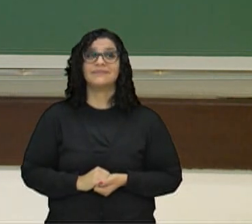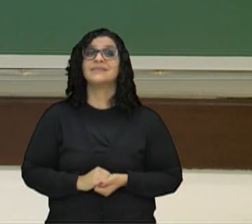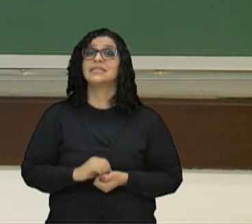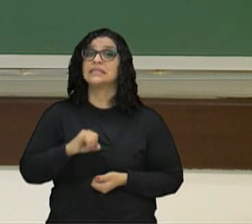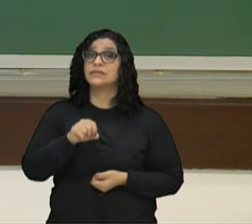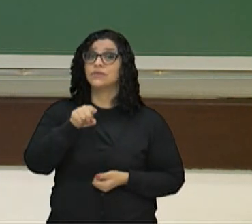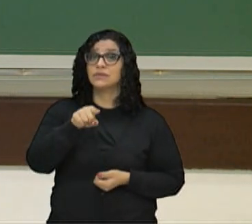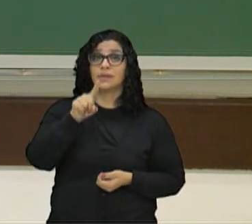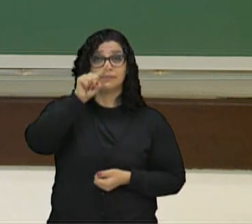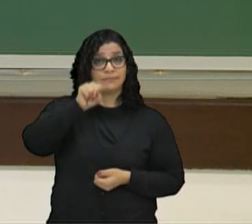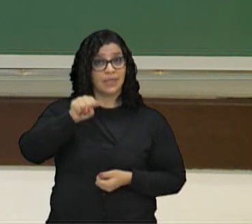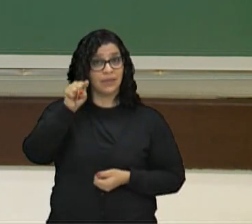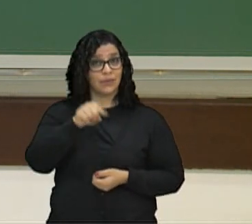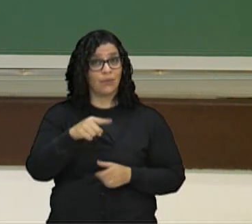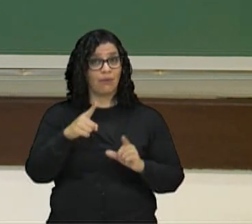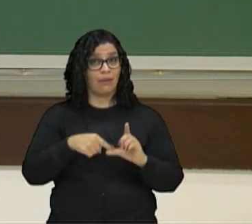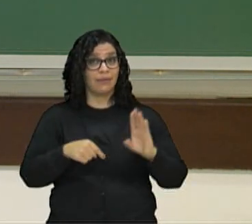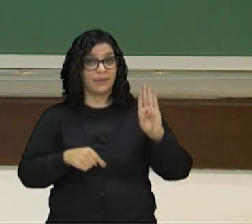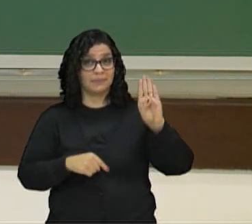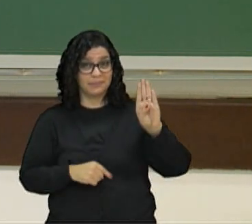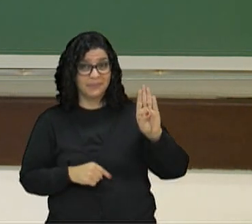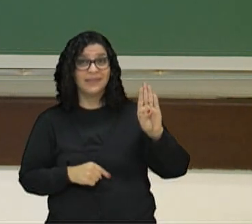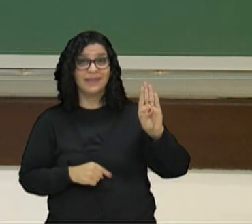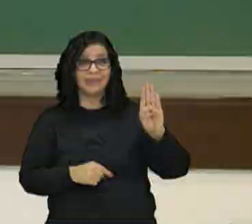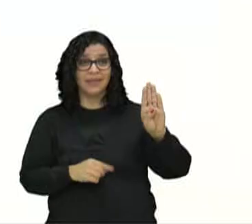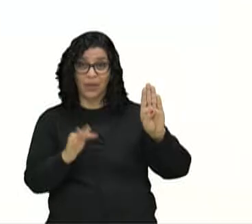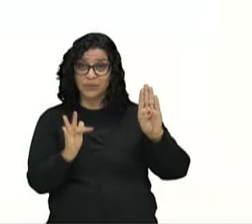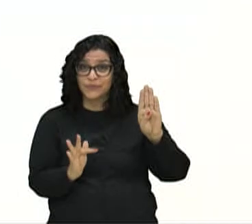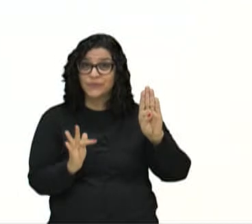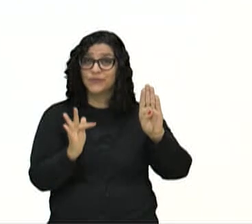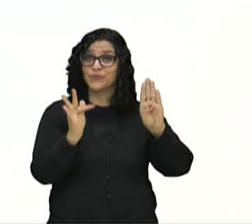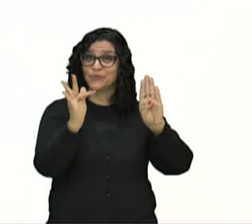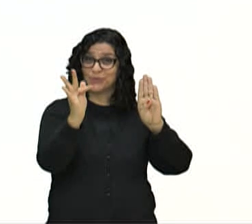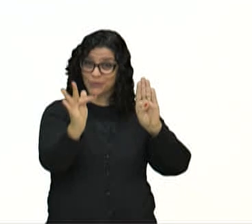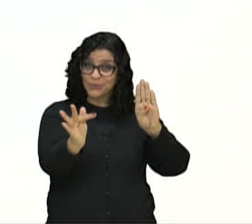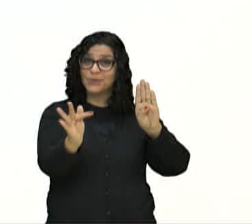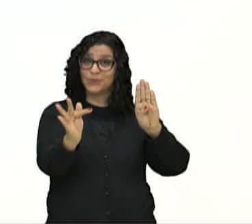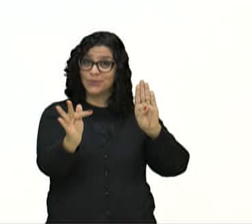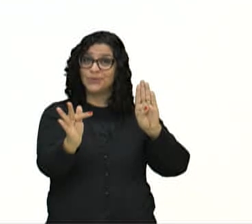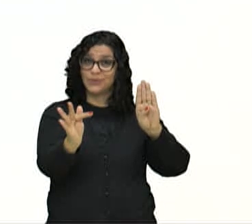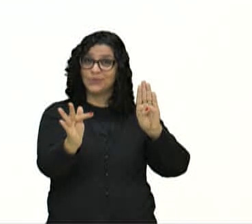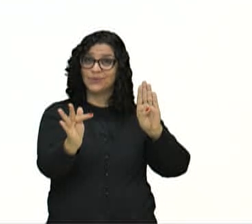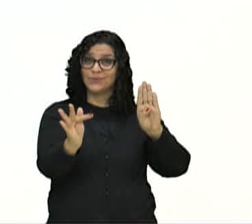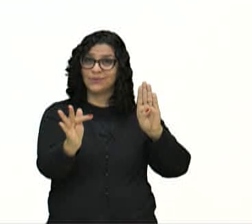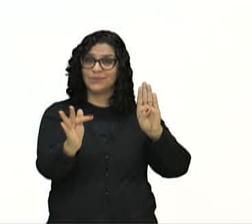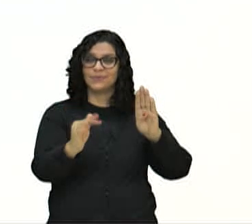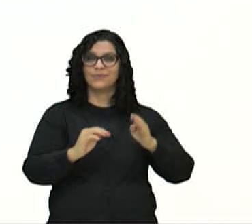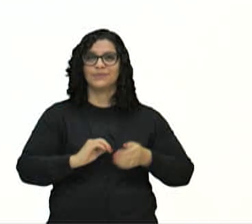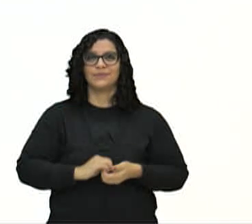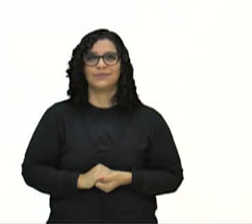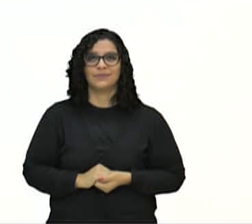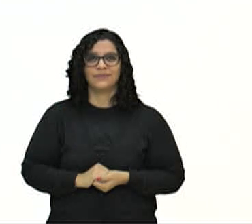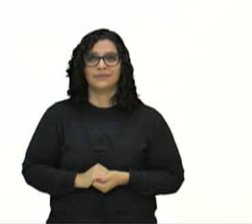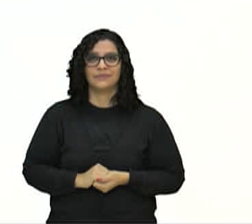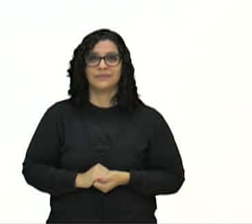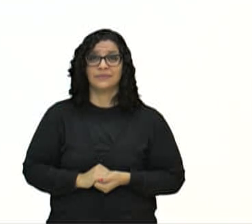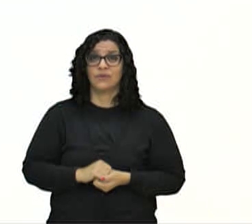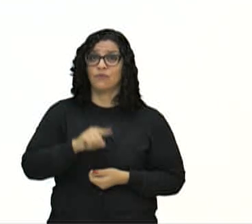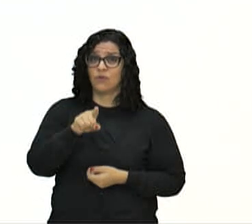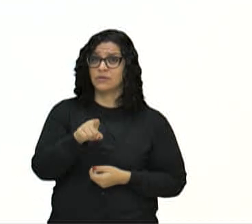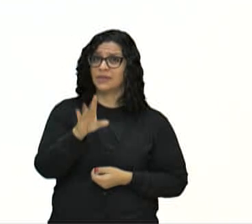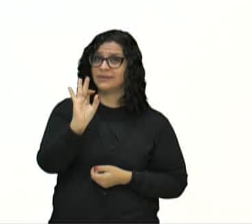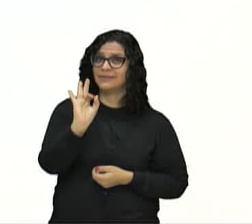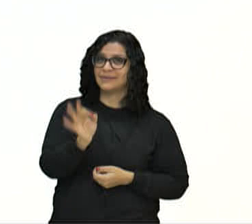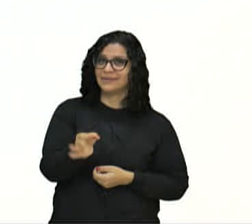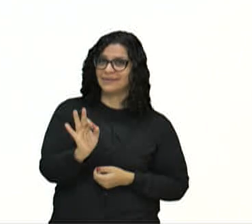Se você marcou a opção letra B, que se refere ao futuro, então